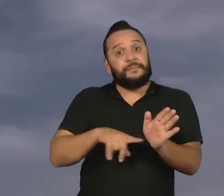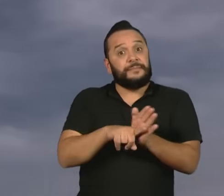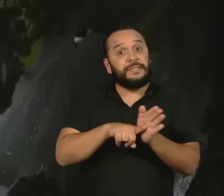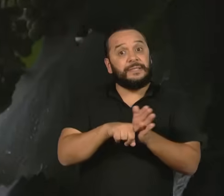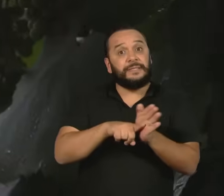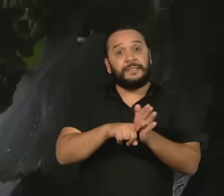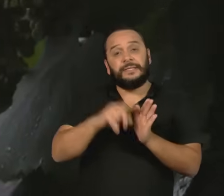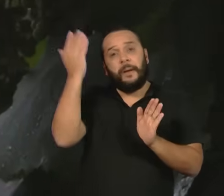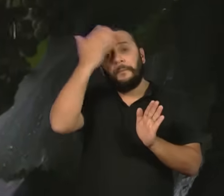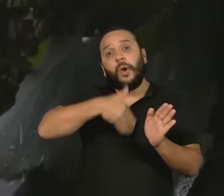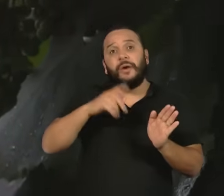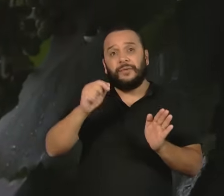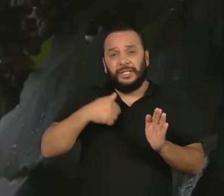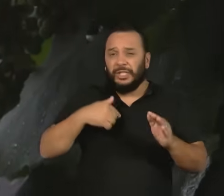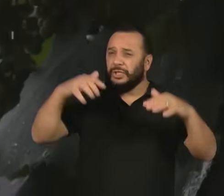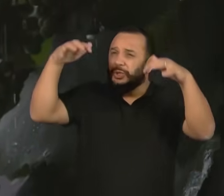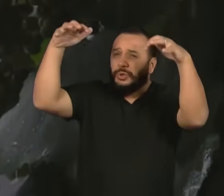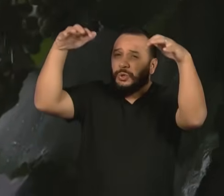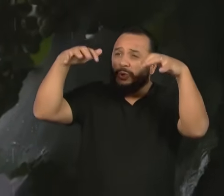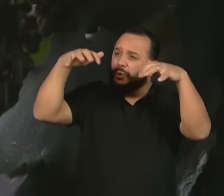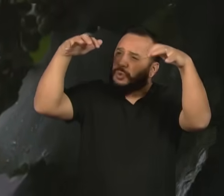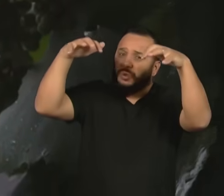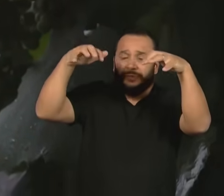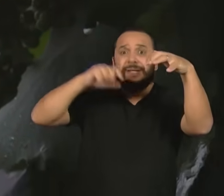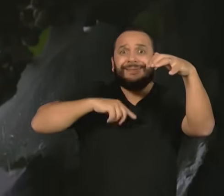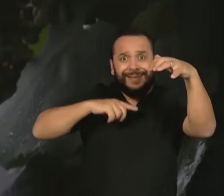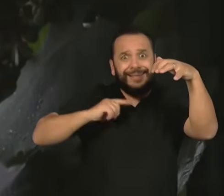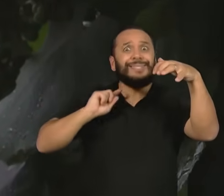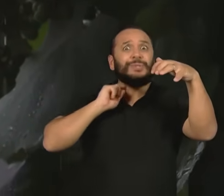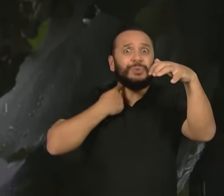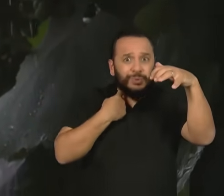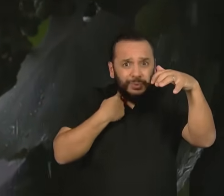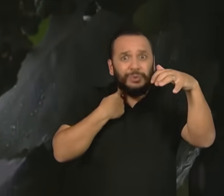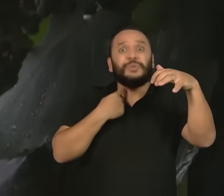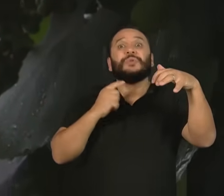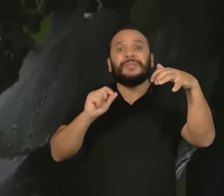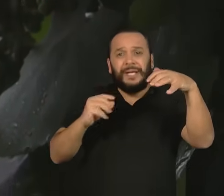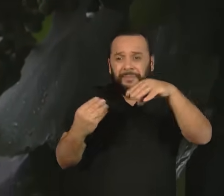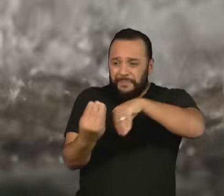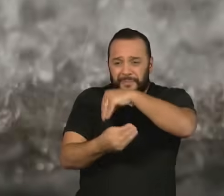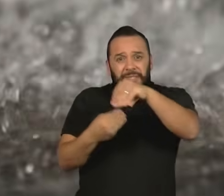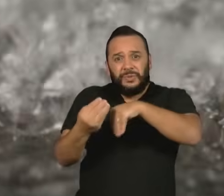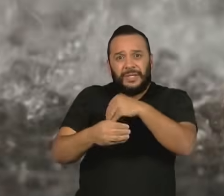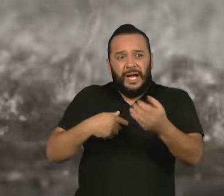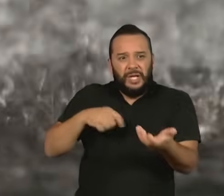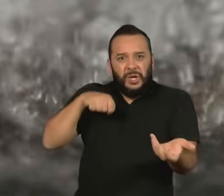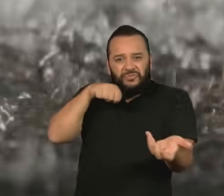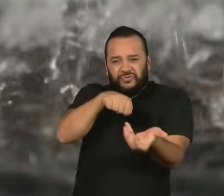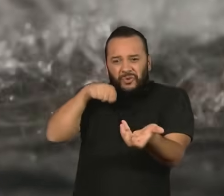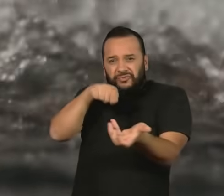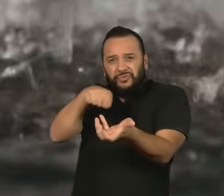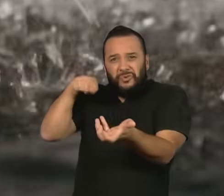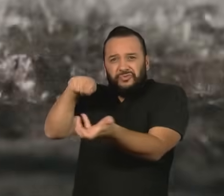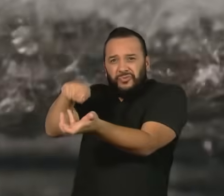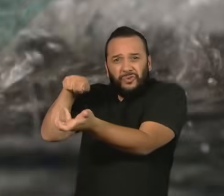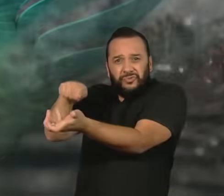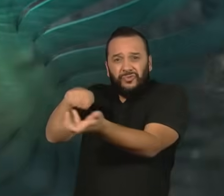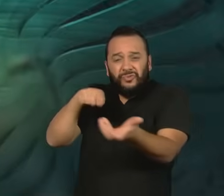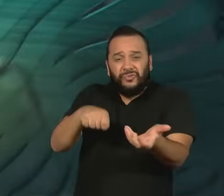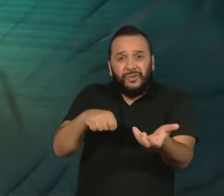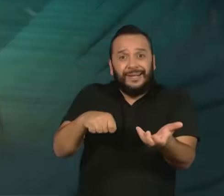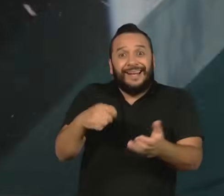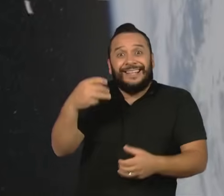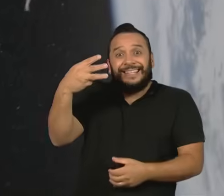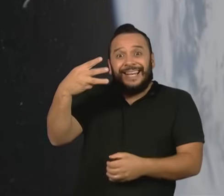Pesquisa comprova que a água da chuva está contaminada por agrotóxicos em 3 cidades do estado de São Paulo.